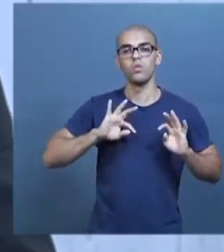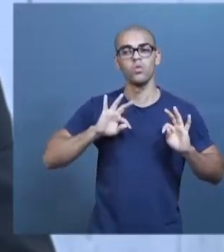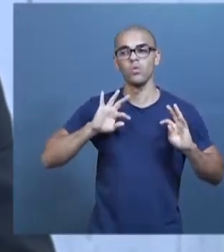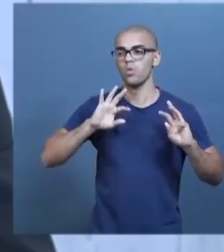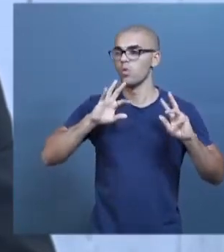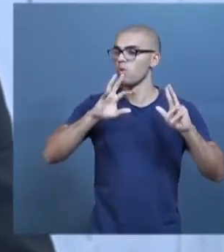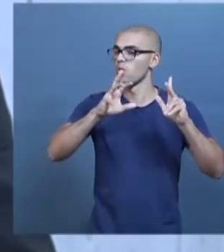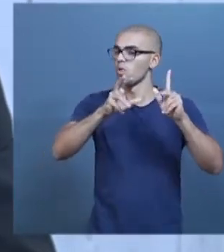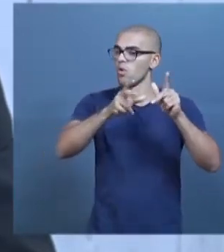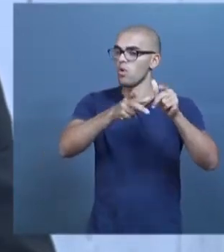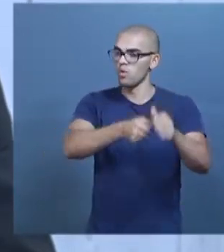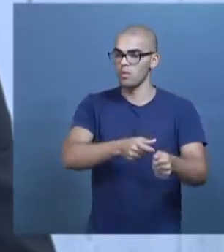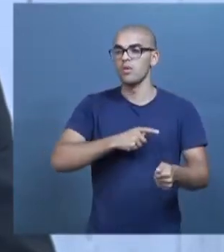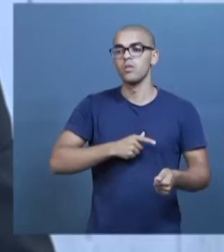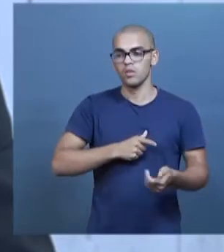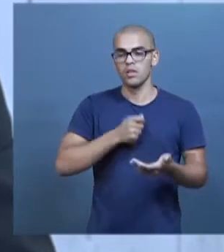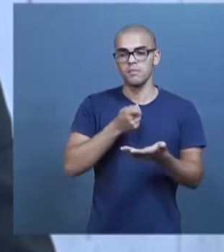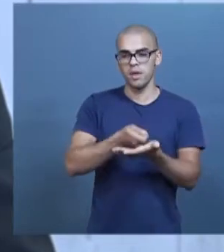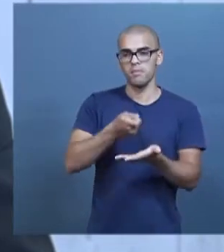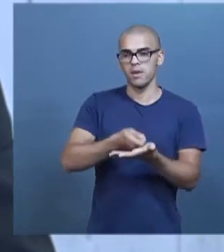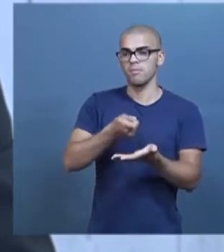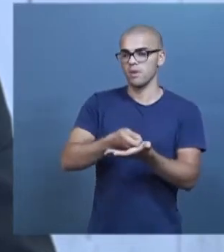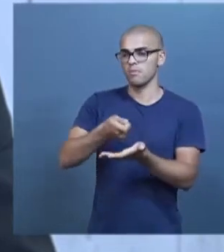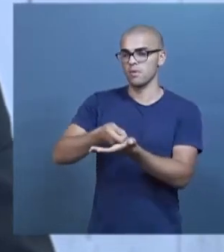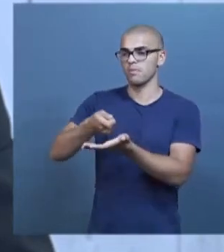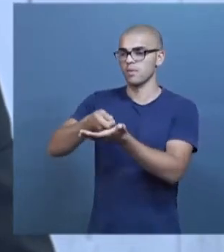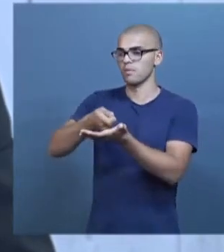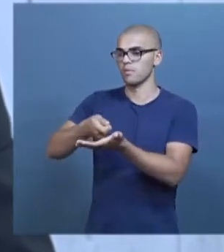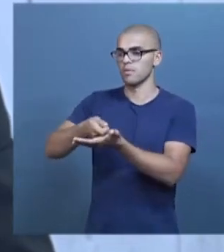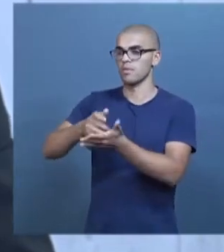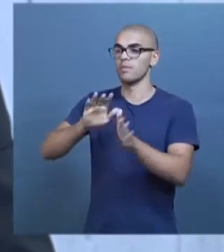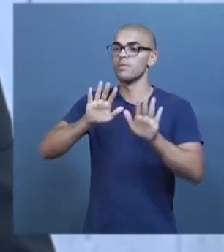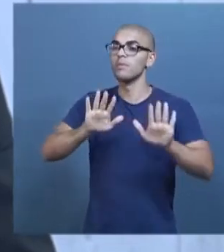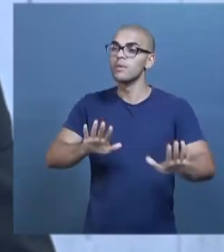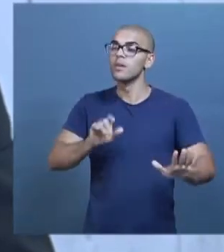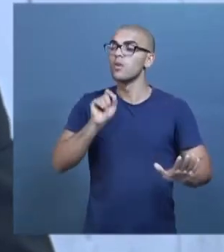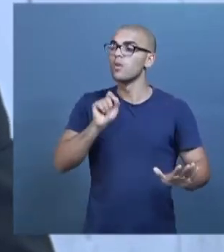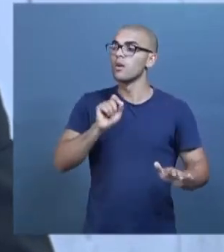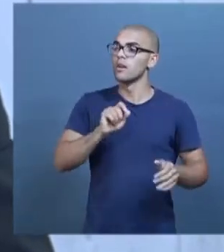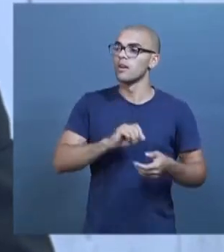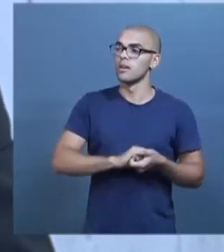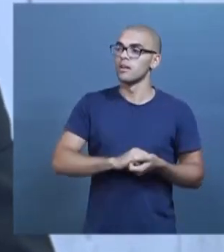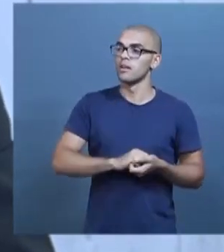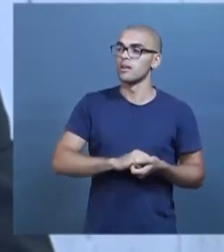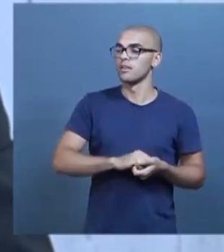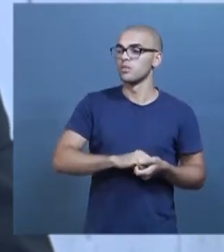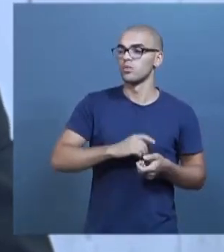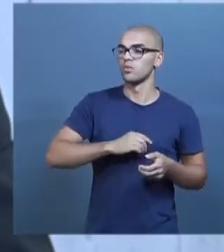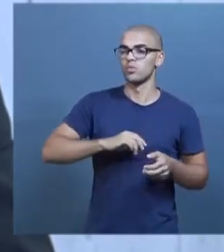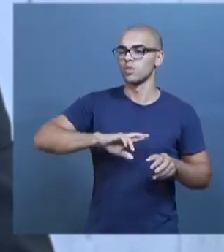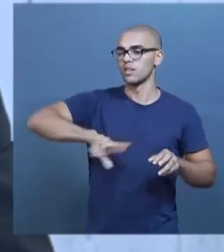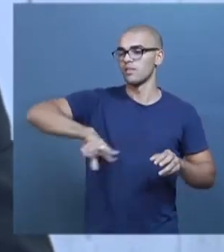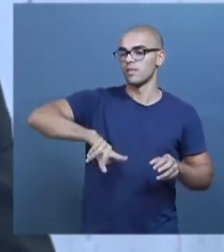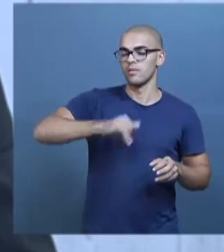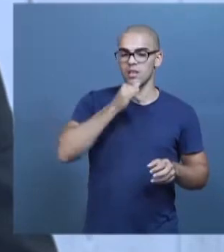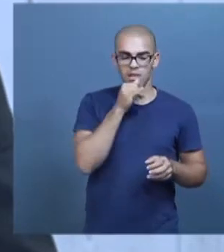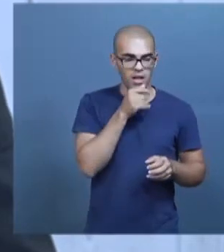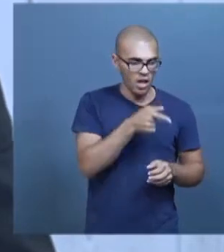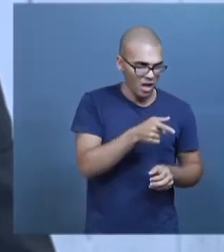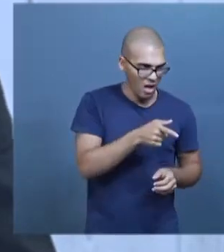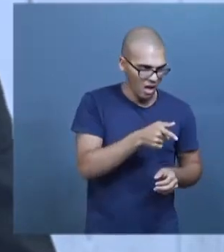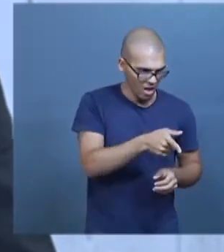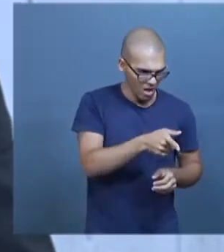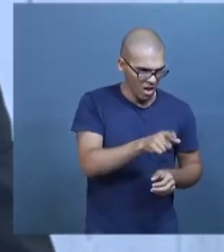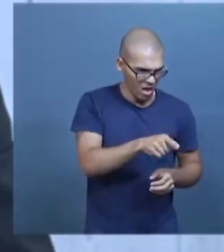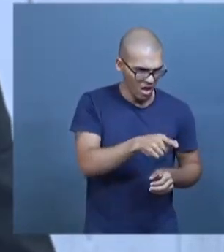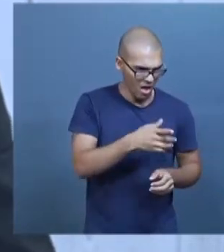forma indireta, né, porque eles participam do preço do produto, mas ele não distingue quem está comprando, se é um pobre ou se é um rico. Então, o